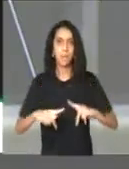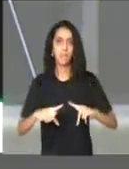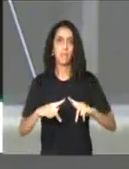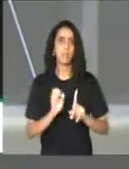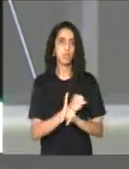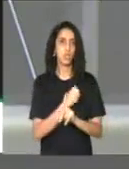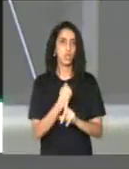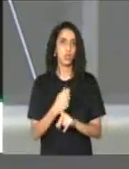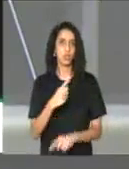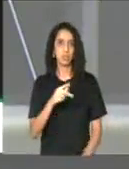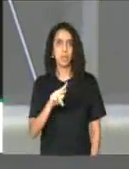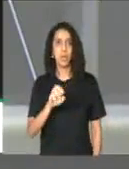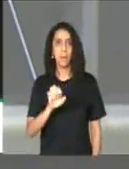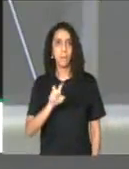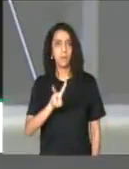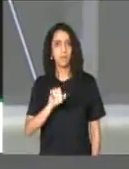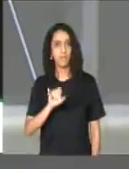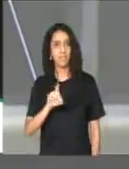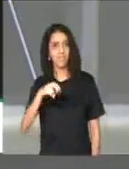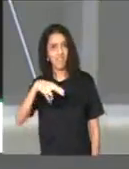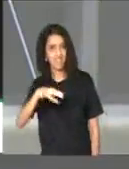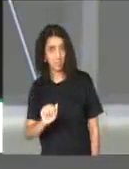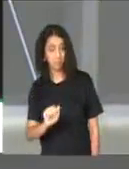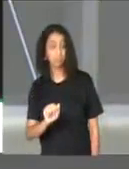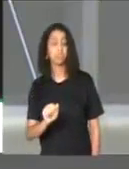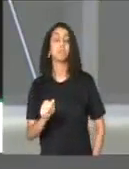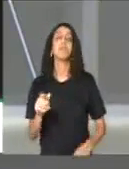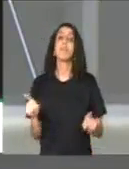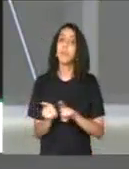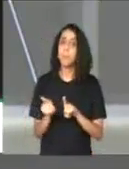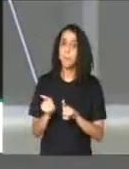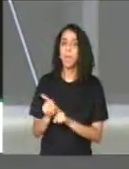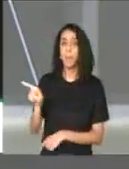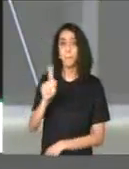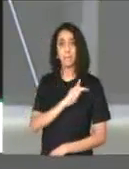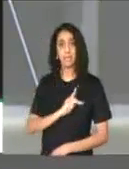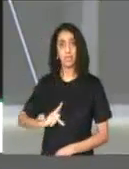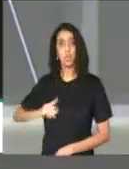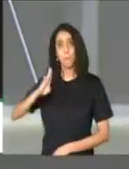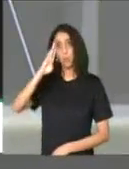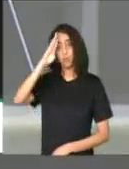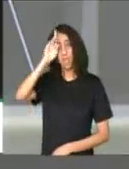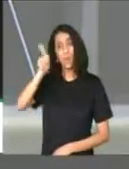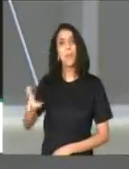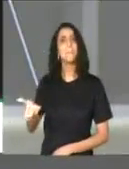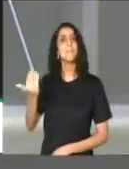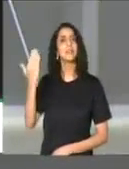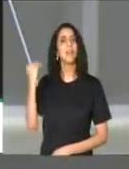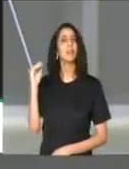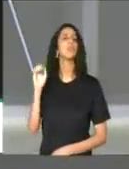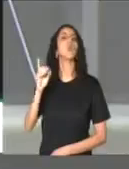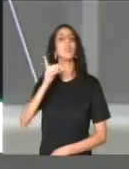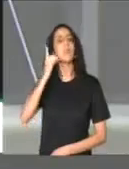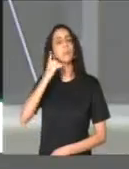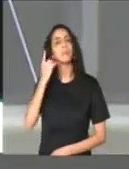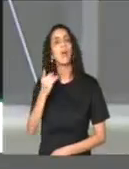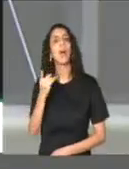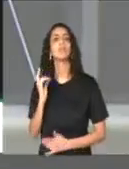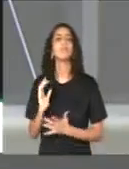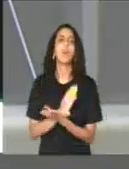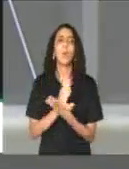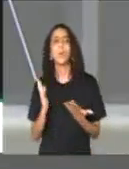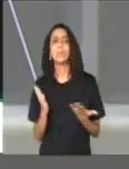Social. Da mesma forma, o presidente Bolsonaro, que enquanto deputado federal tinha suas